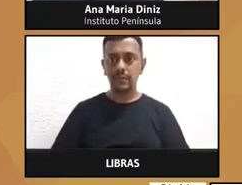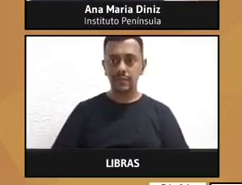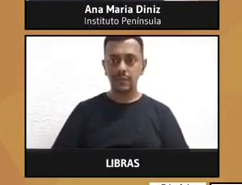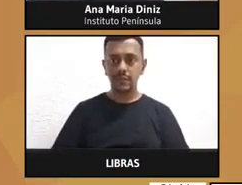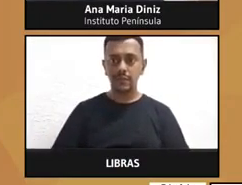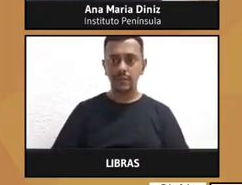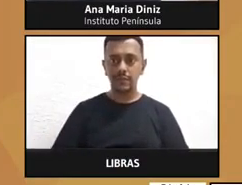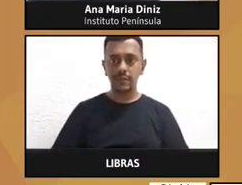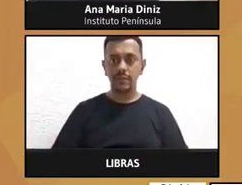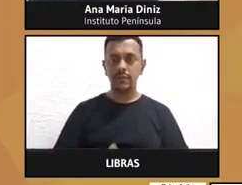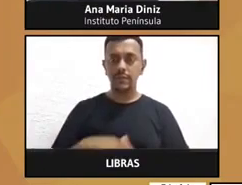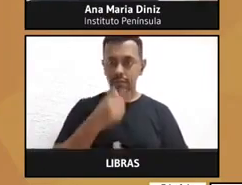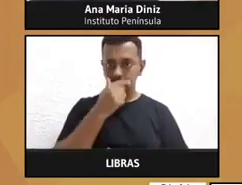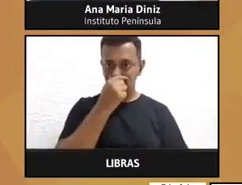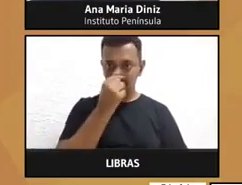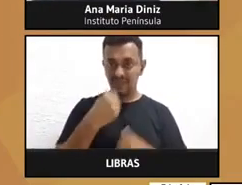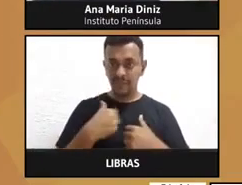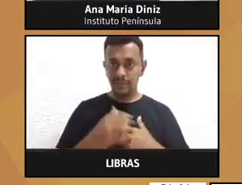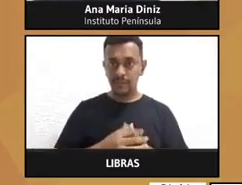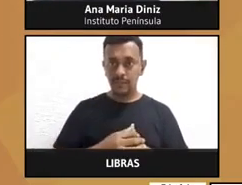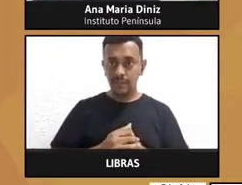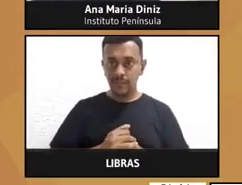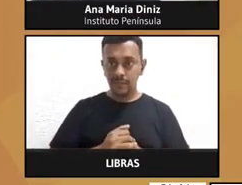muito sobre novos processos.